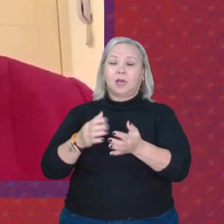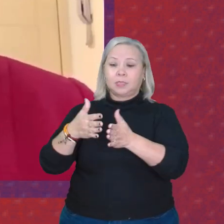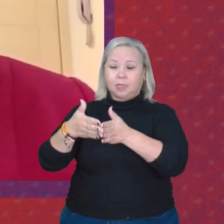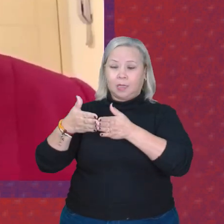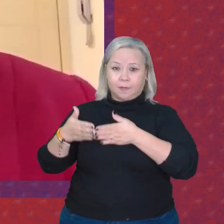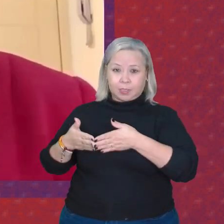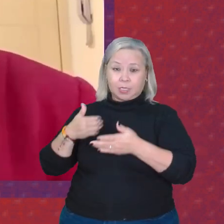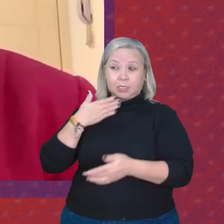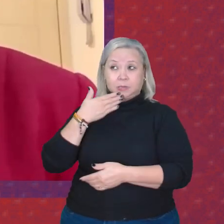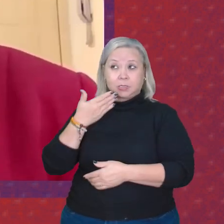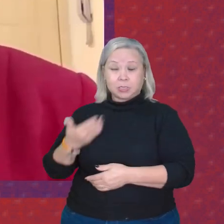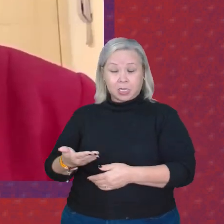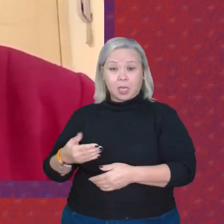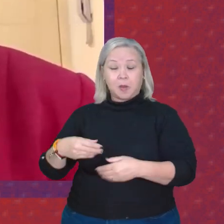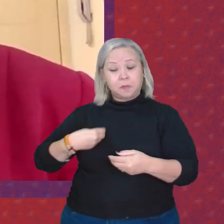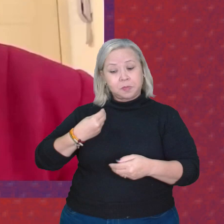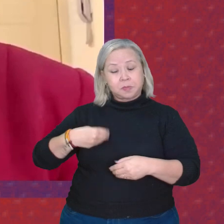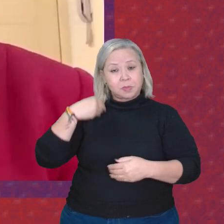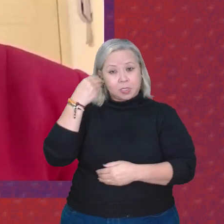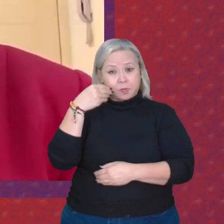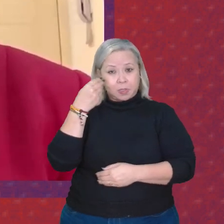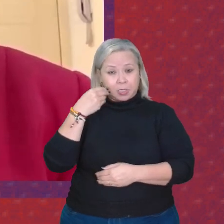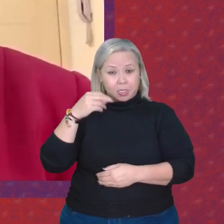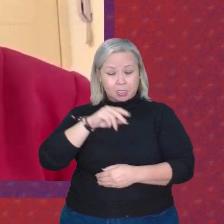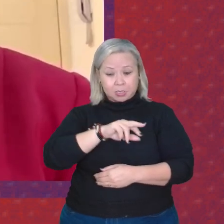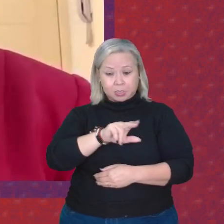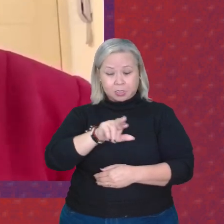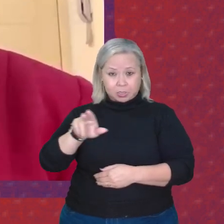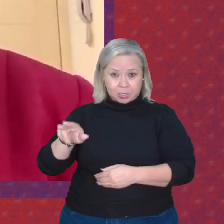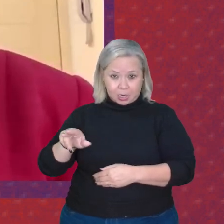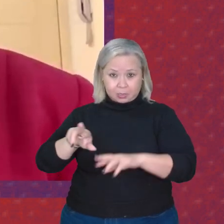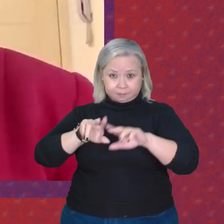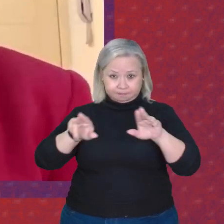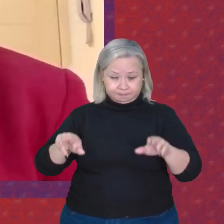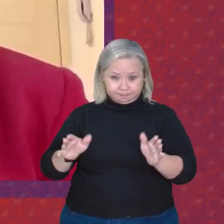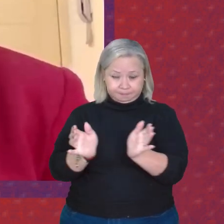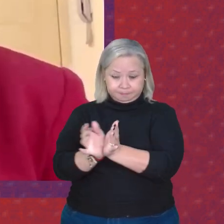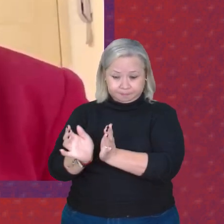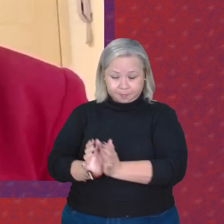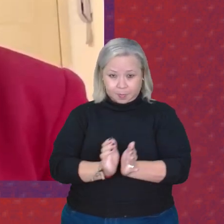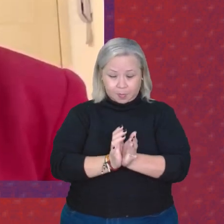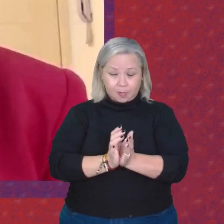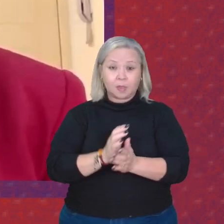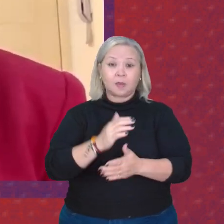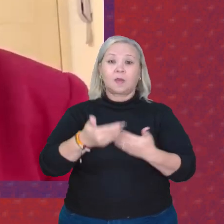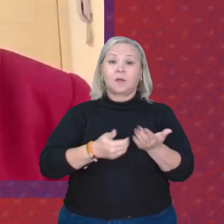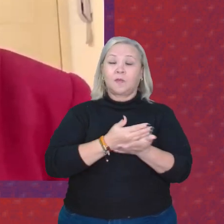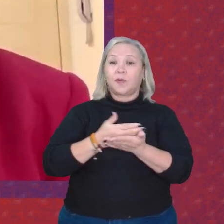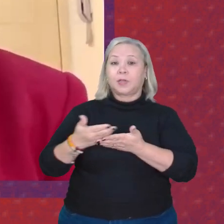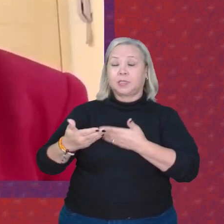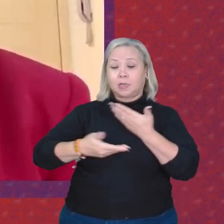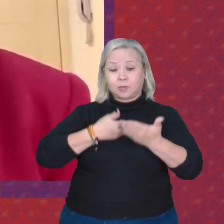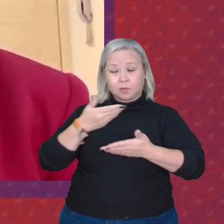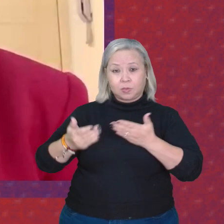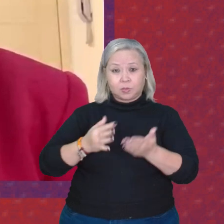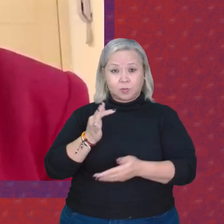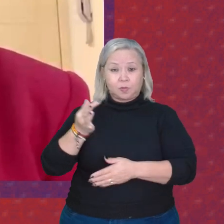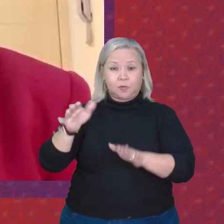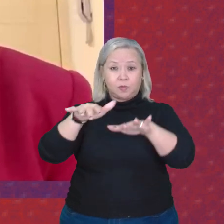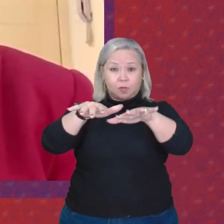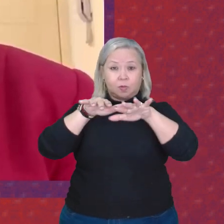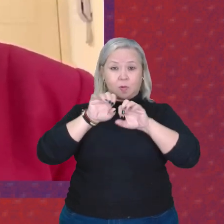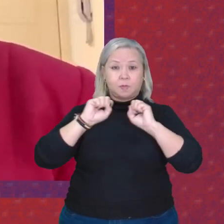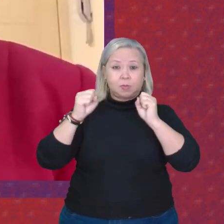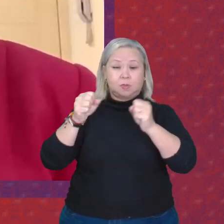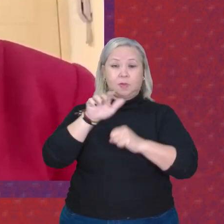da vivência, né, de cada um dos segmentos. Foi também já iniciadas as articulações para a futura, né, Comissão Nacional da